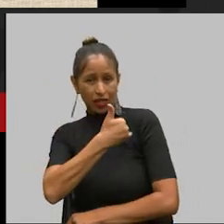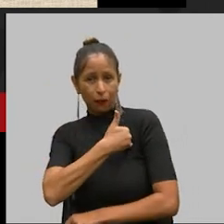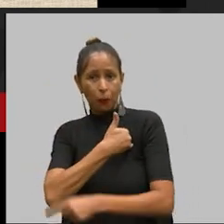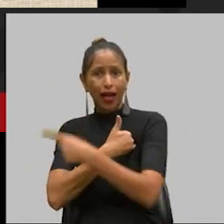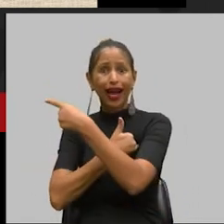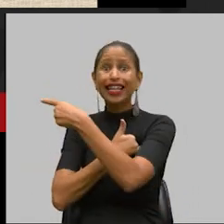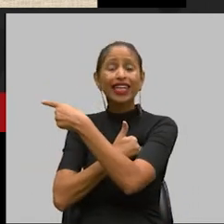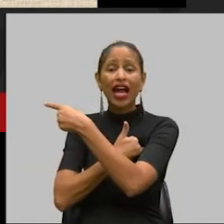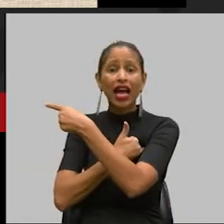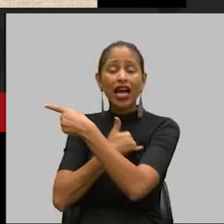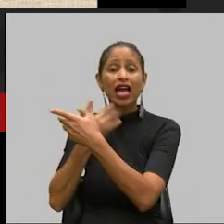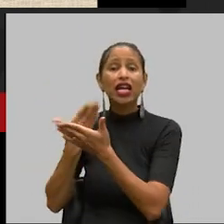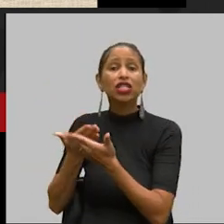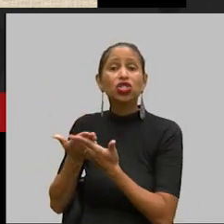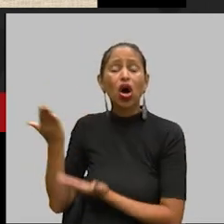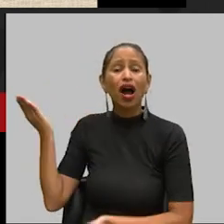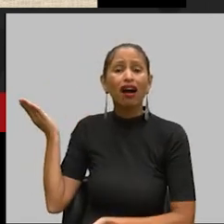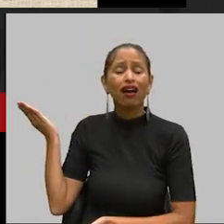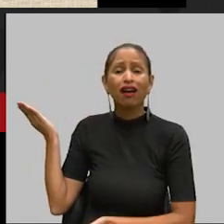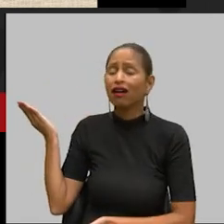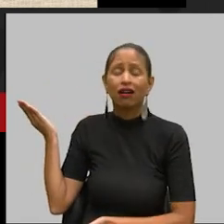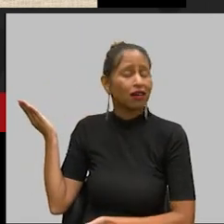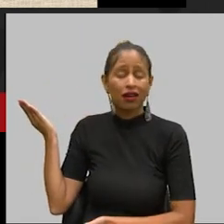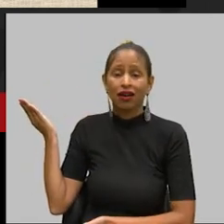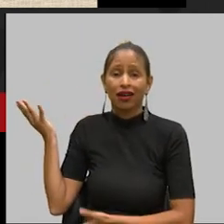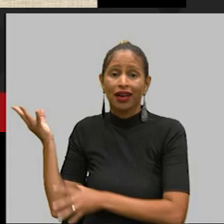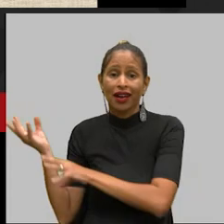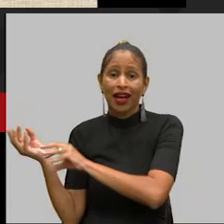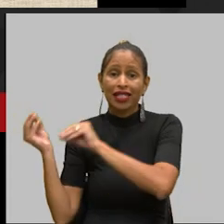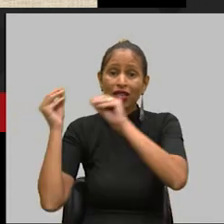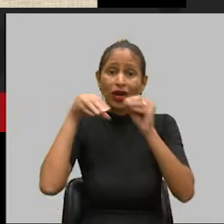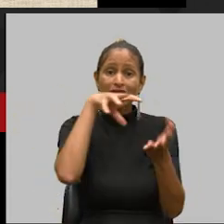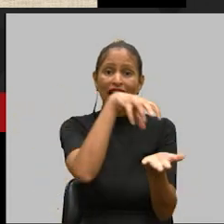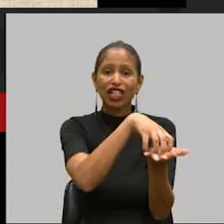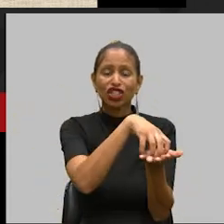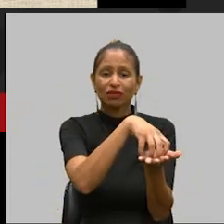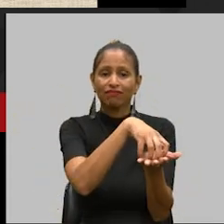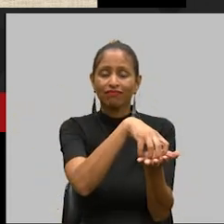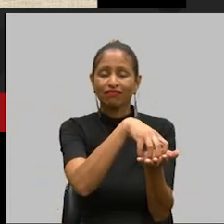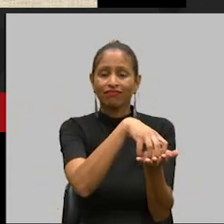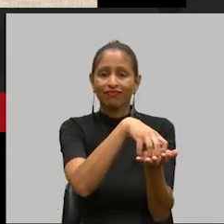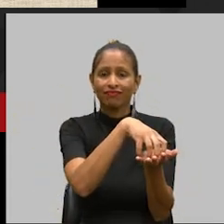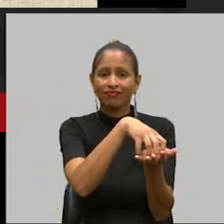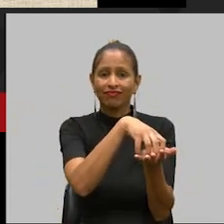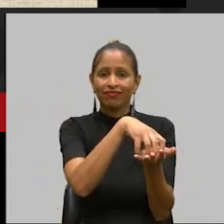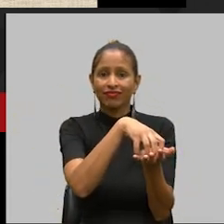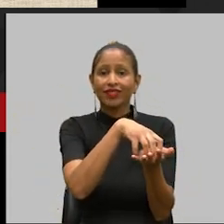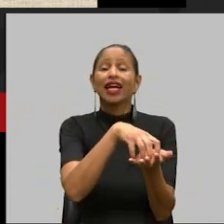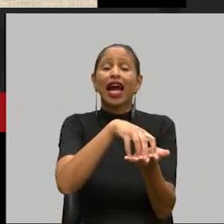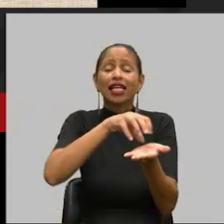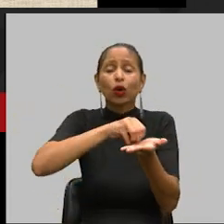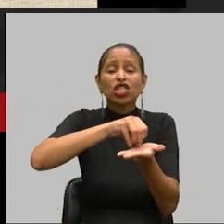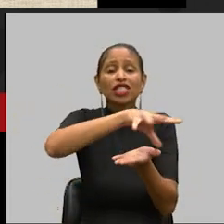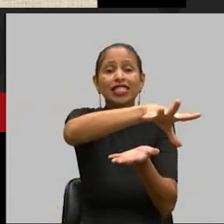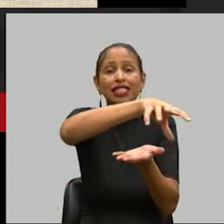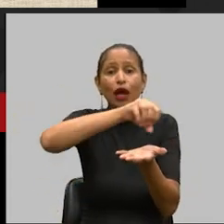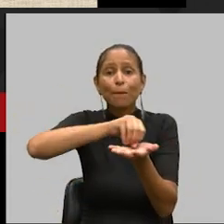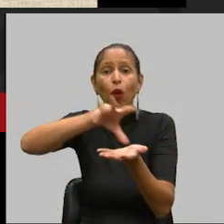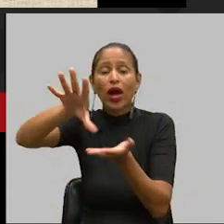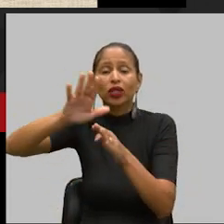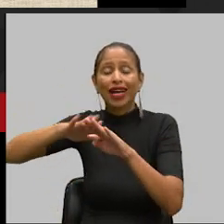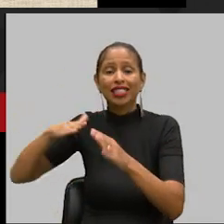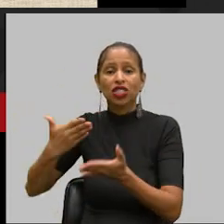nas escolas situadas do campo eles estão na sede tá E eles estão distribuídos nas